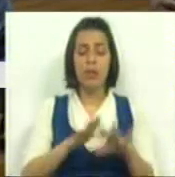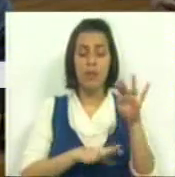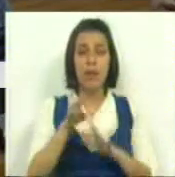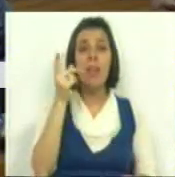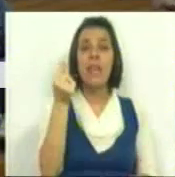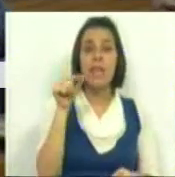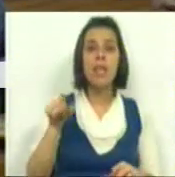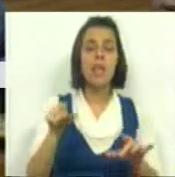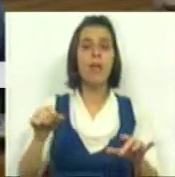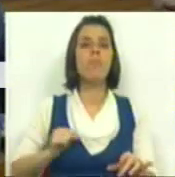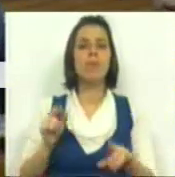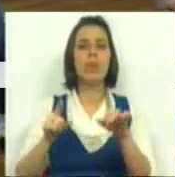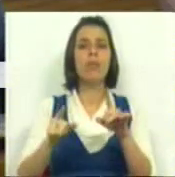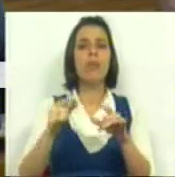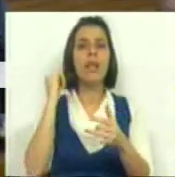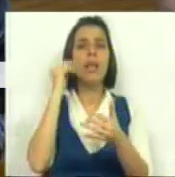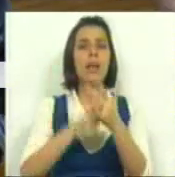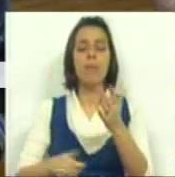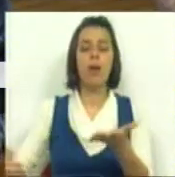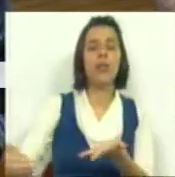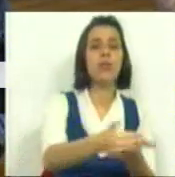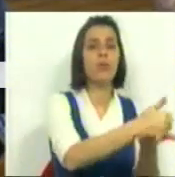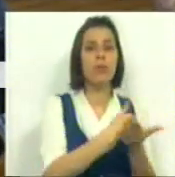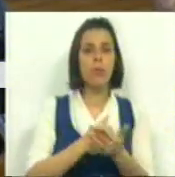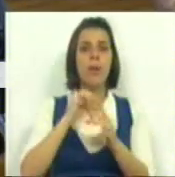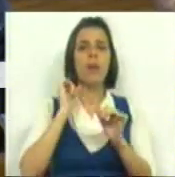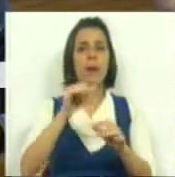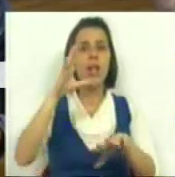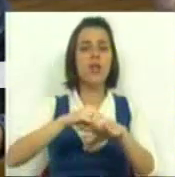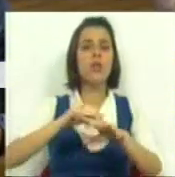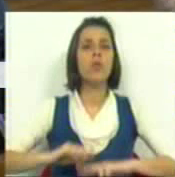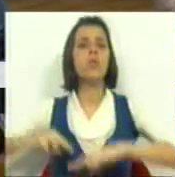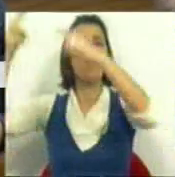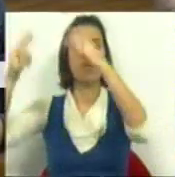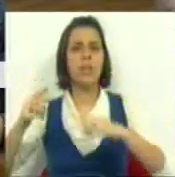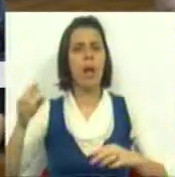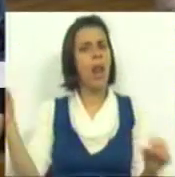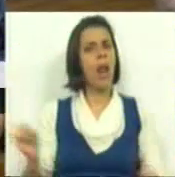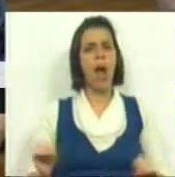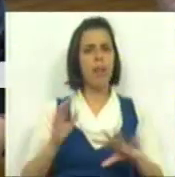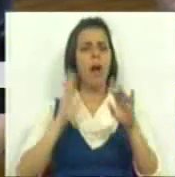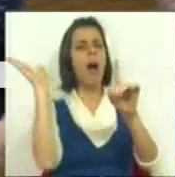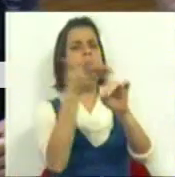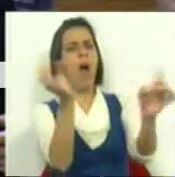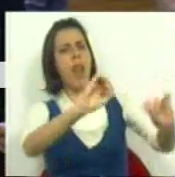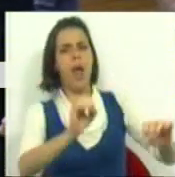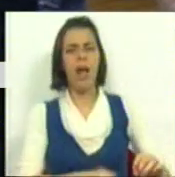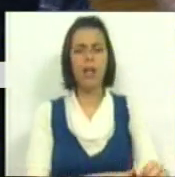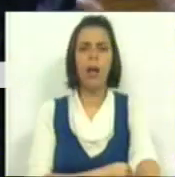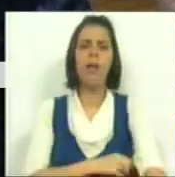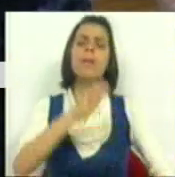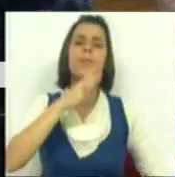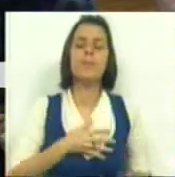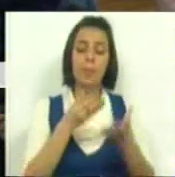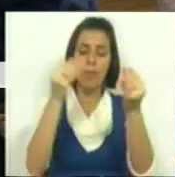aquele dinheiro que fugiu de impostos para a Suíça. Não lhes aconteceu nada. Diz-nos também